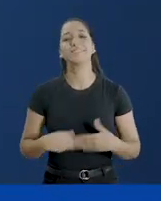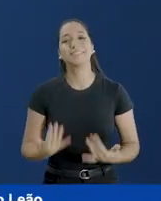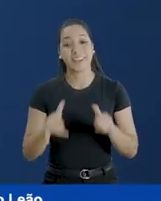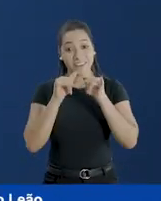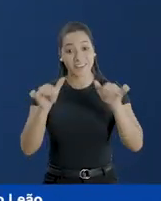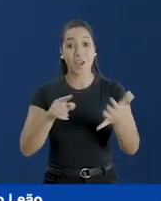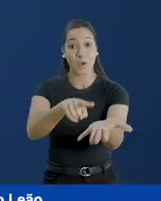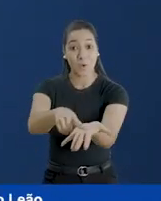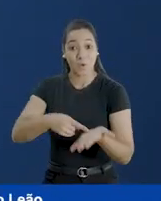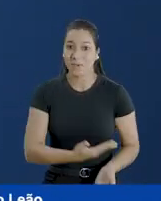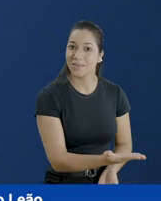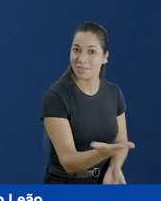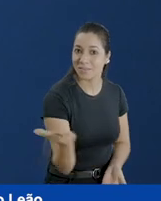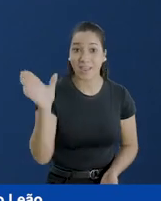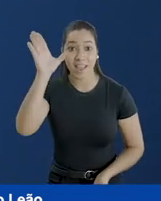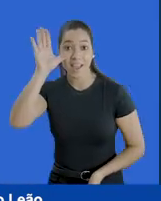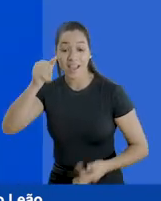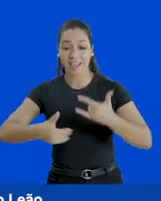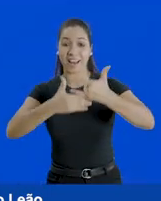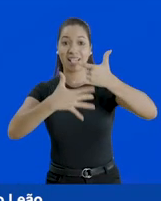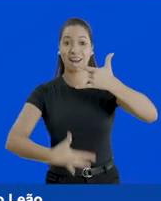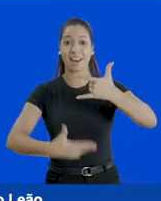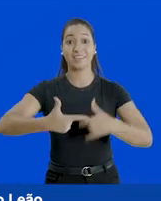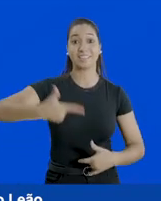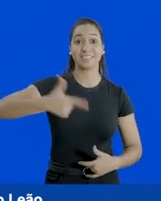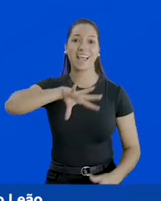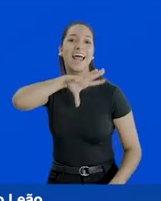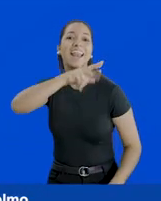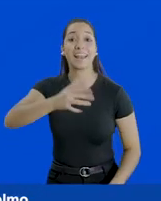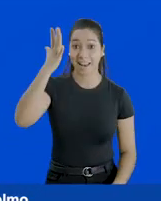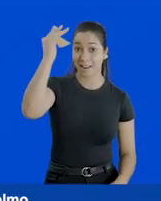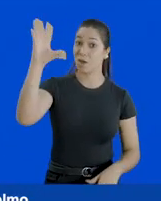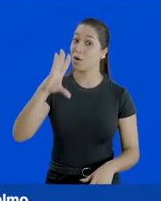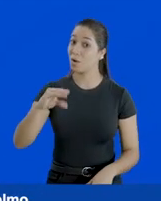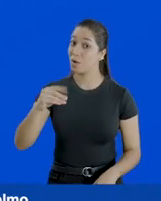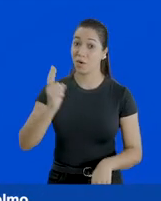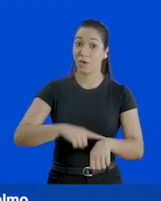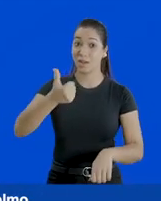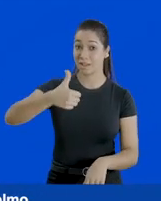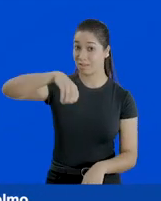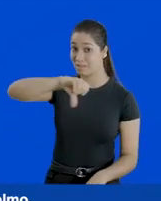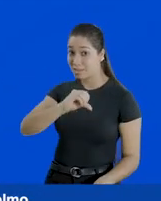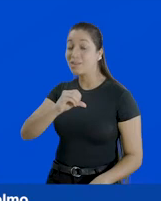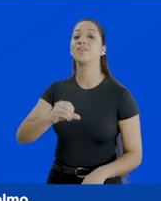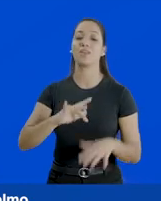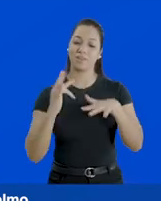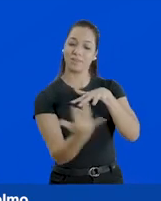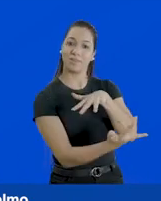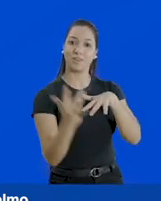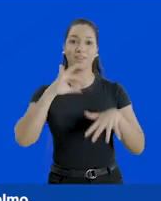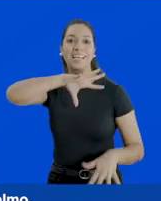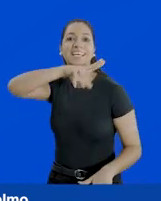isso, convidamos você para participar da segunda Live do Leão, amanhã à noite, às 19 horas, pelas